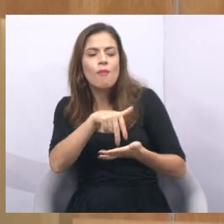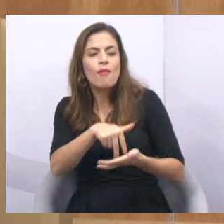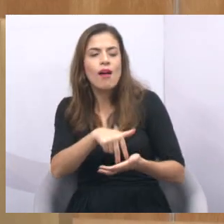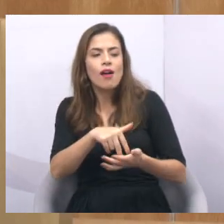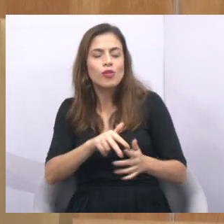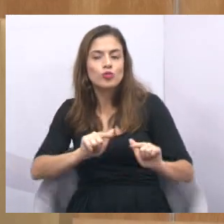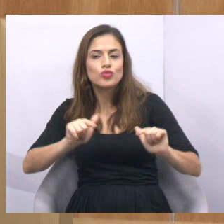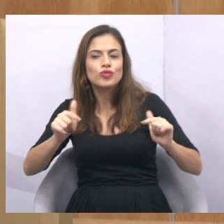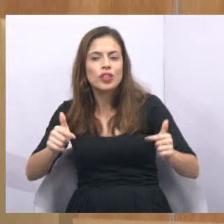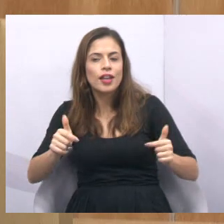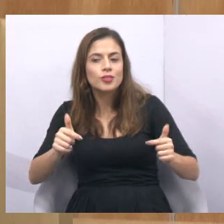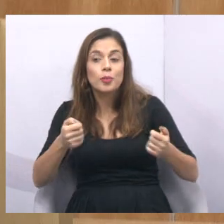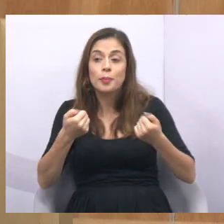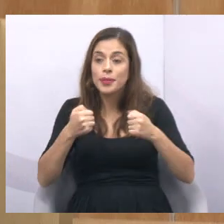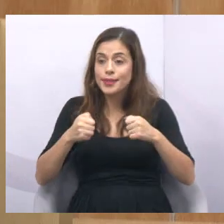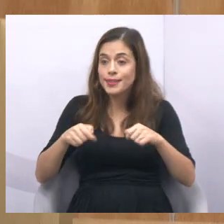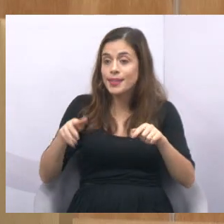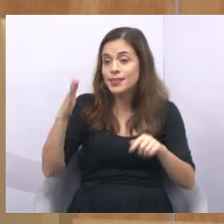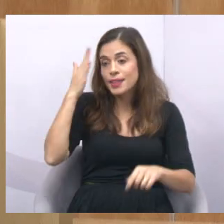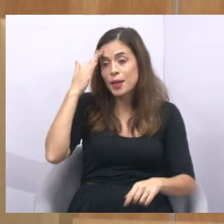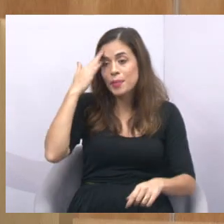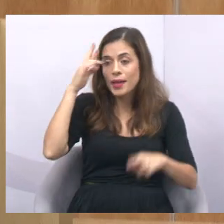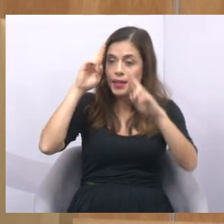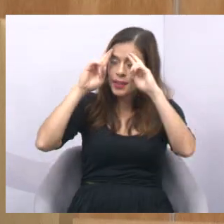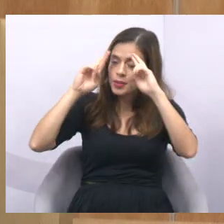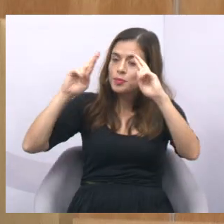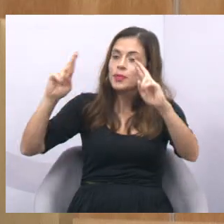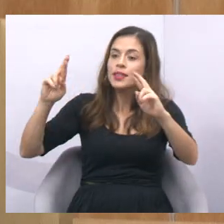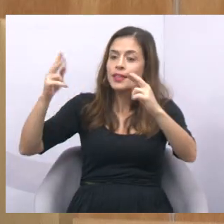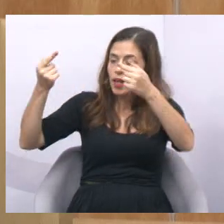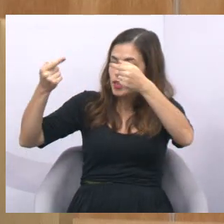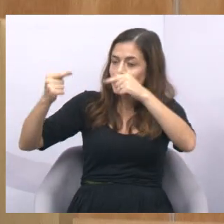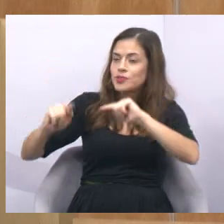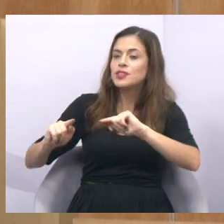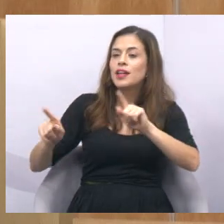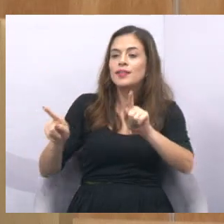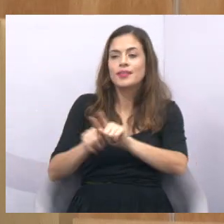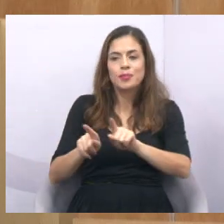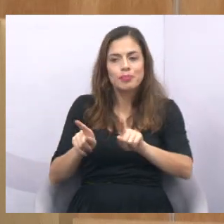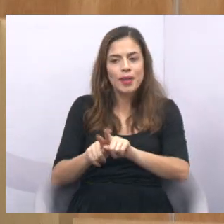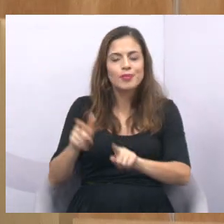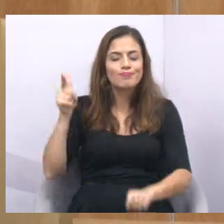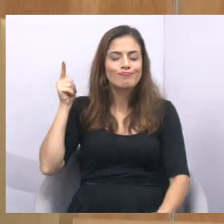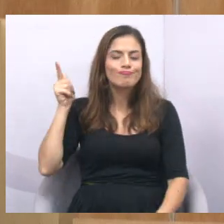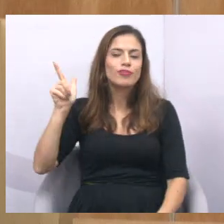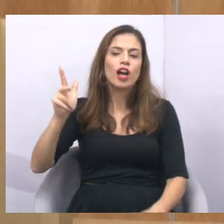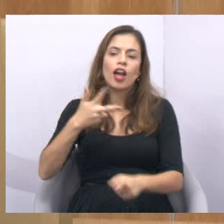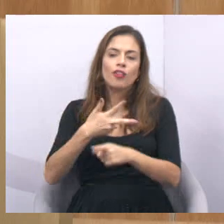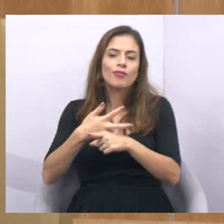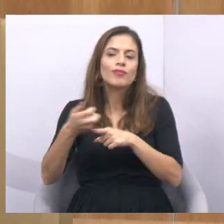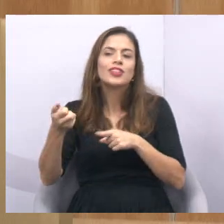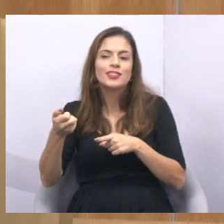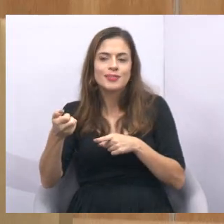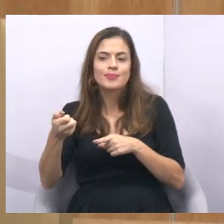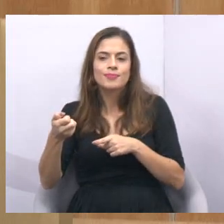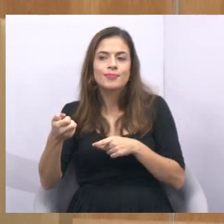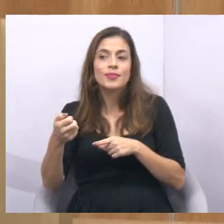Você também tem que respeitar os seus adversários quando você ganha. E esses valores do esporte que o senhor trouxe para o